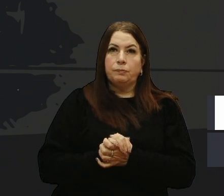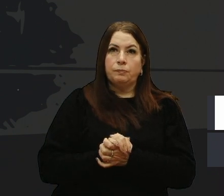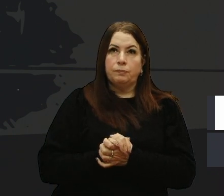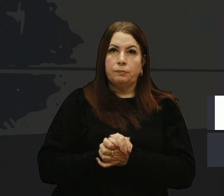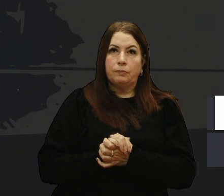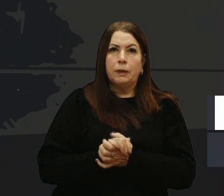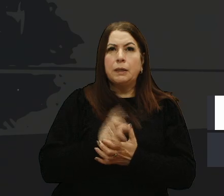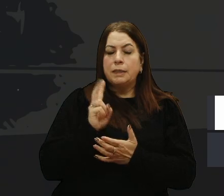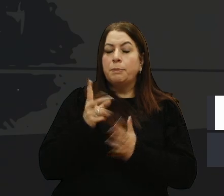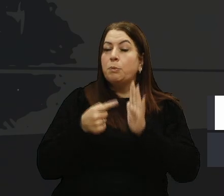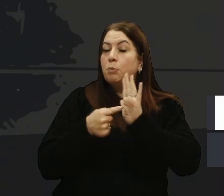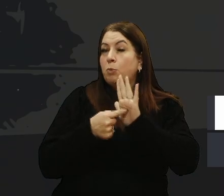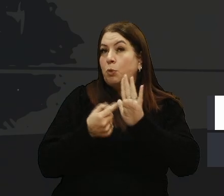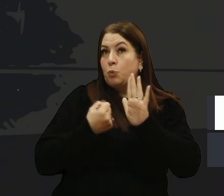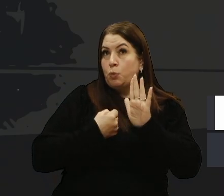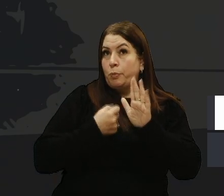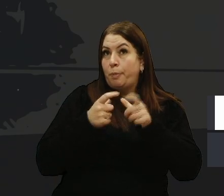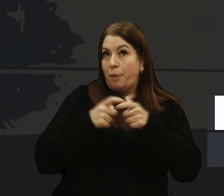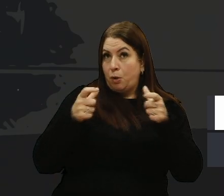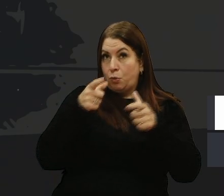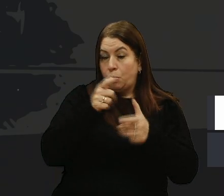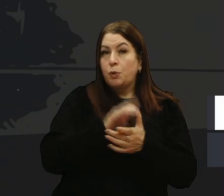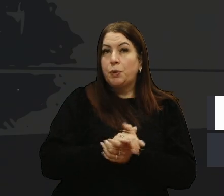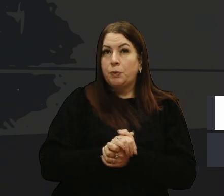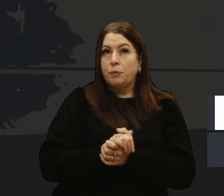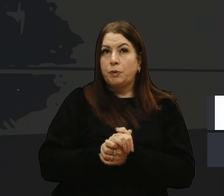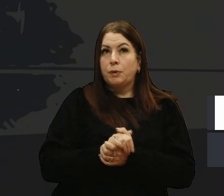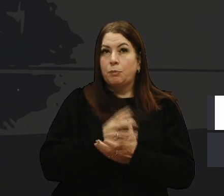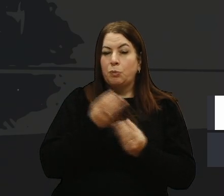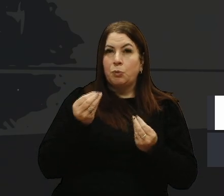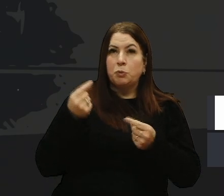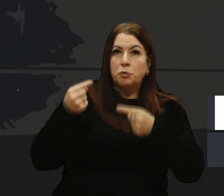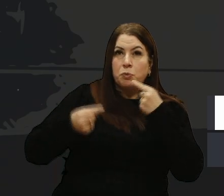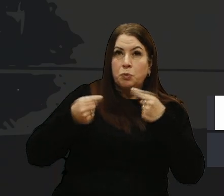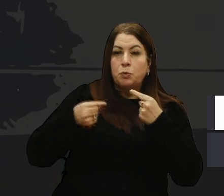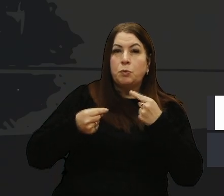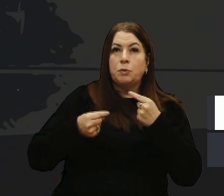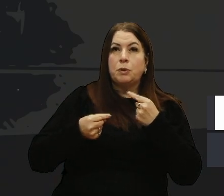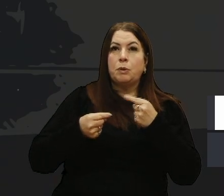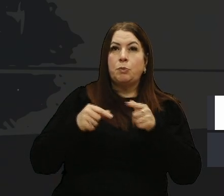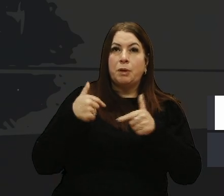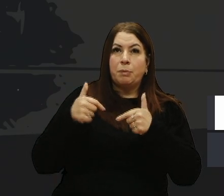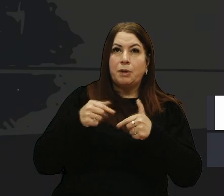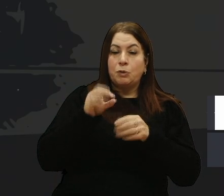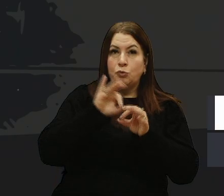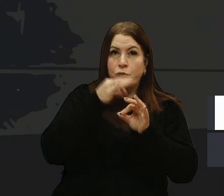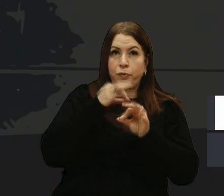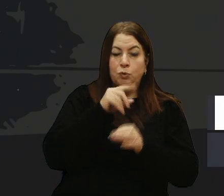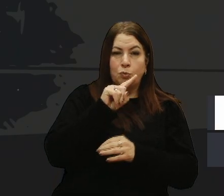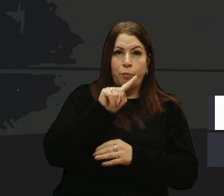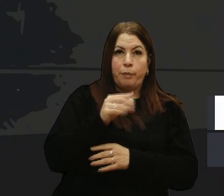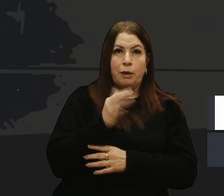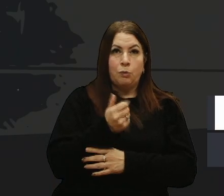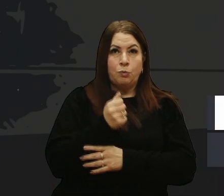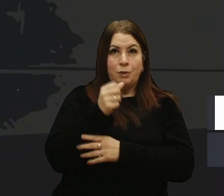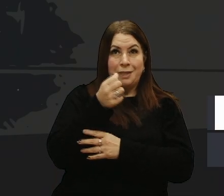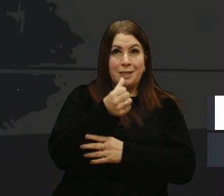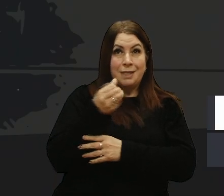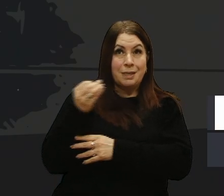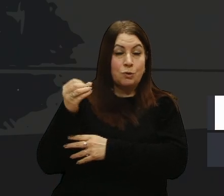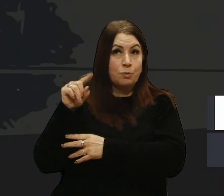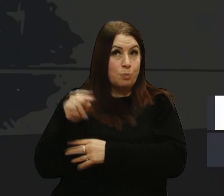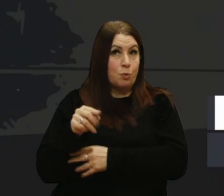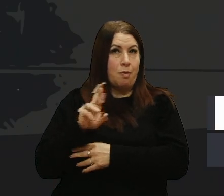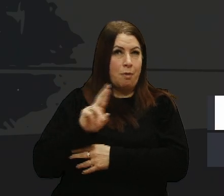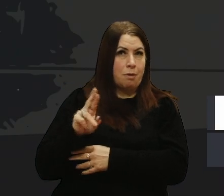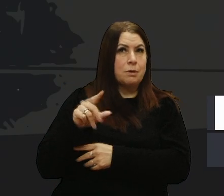A gente sempre traz um número expressivo, né, que dá bastante discussão. A operação de uva custou R$1.600.000. É uma